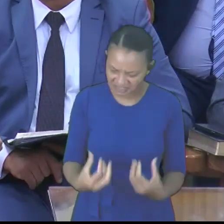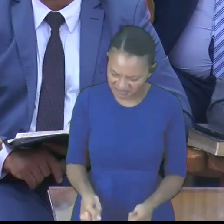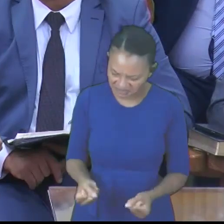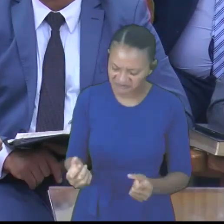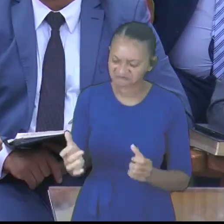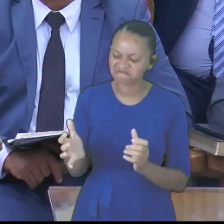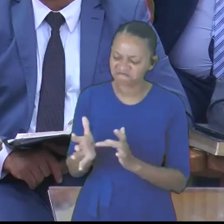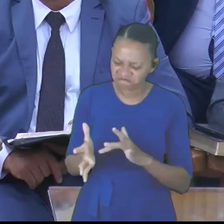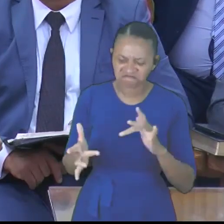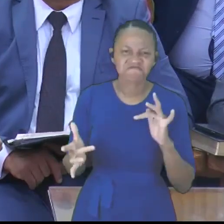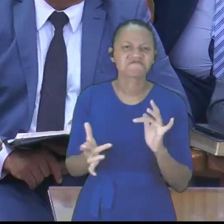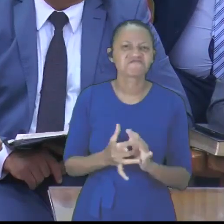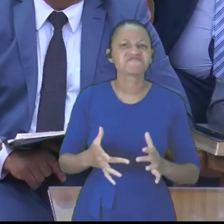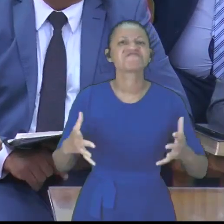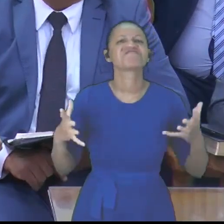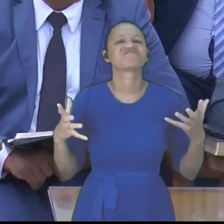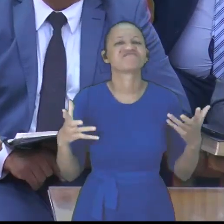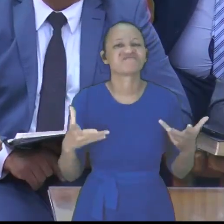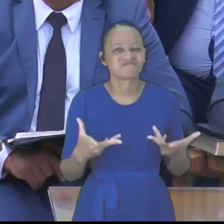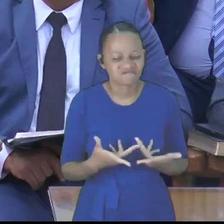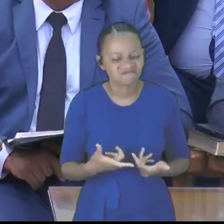este Jesus maravilhoso.